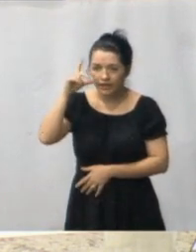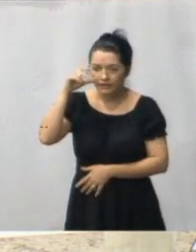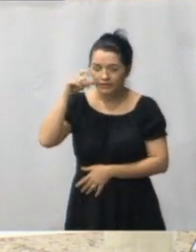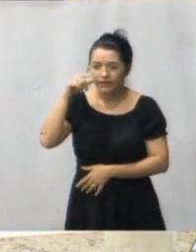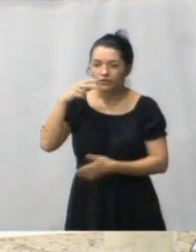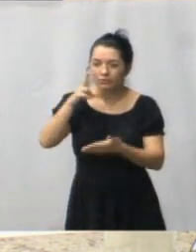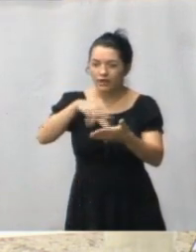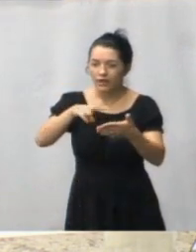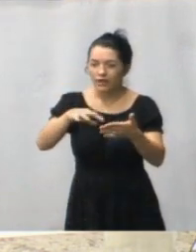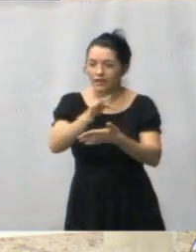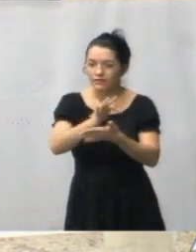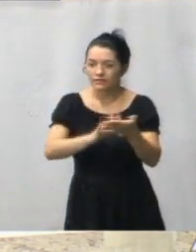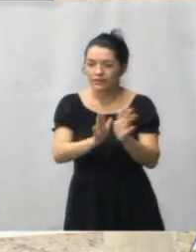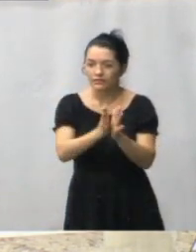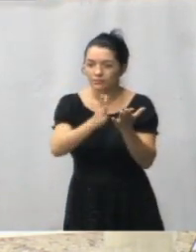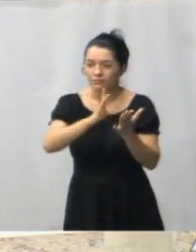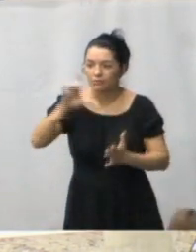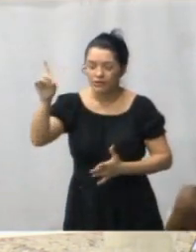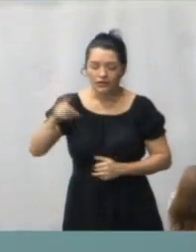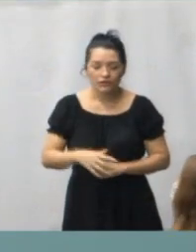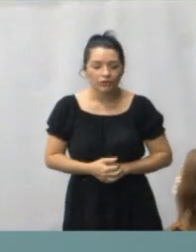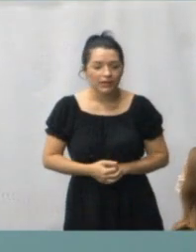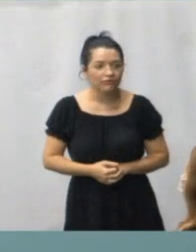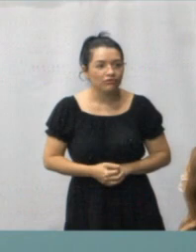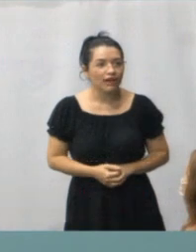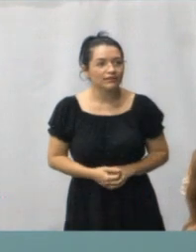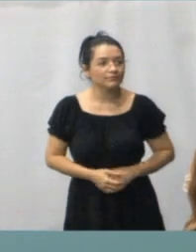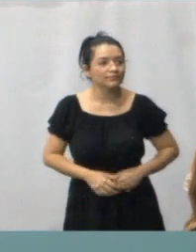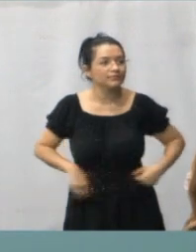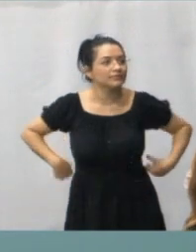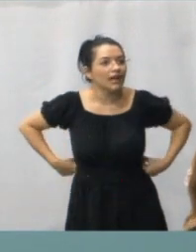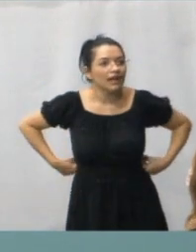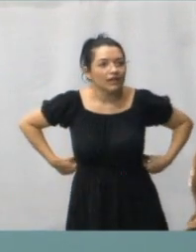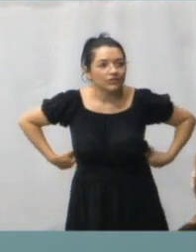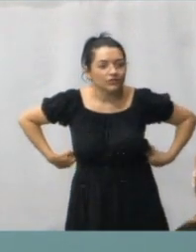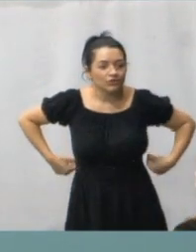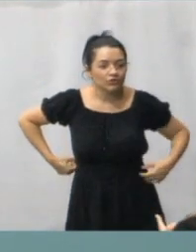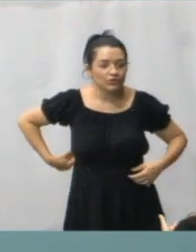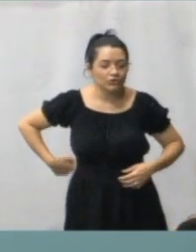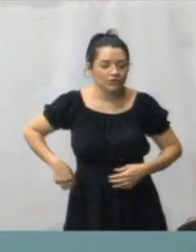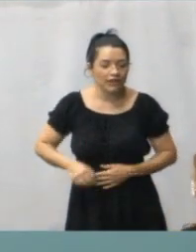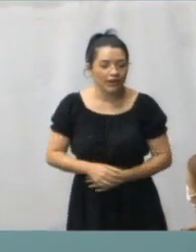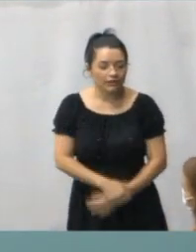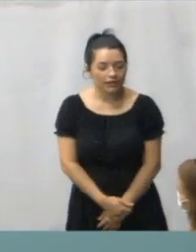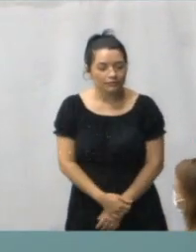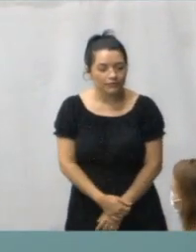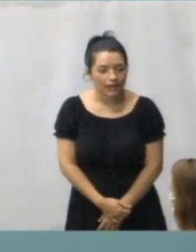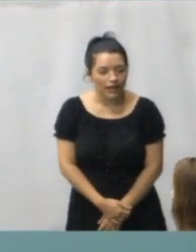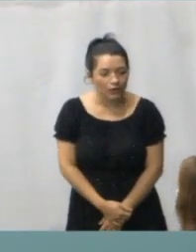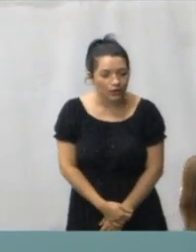de respeito. Você faz alguma sugestão de alguma passagem bíblica aí, presidente? Sugestão?